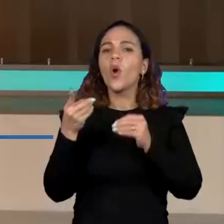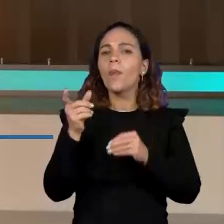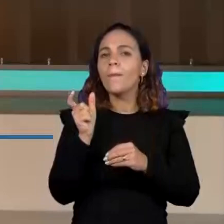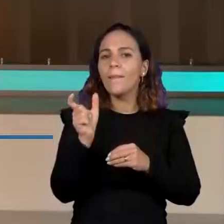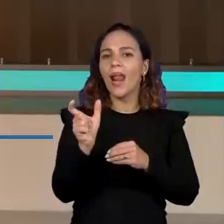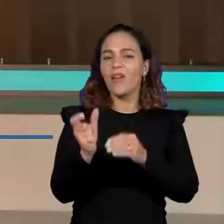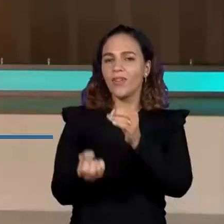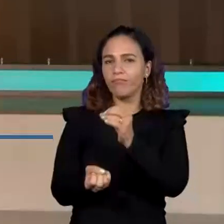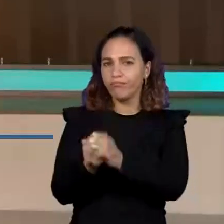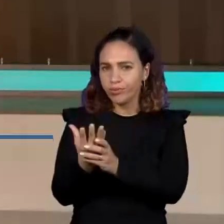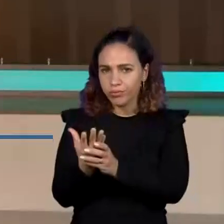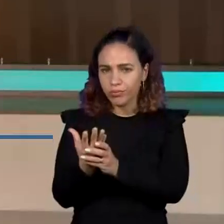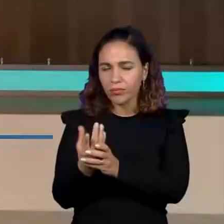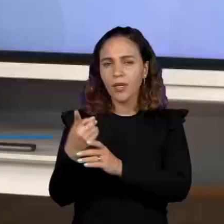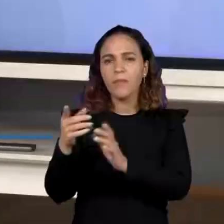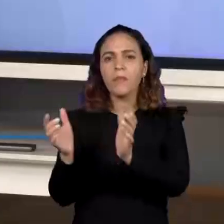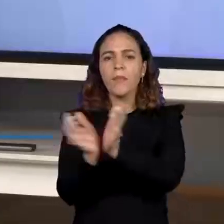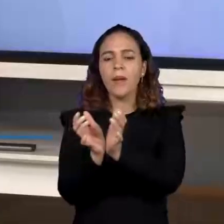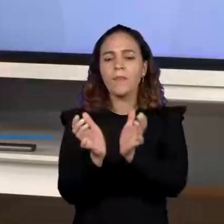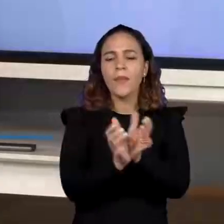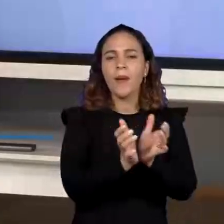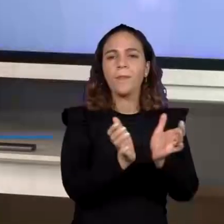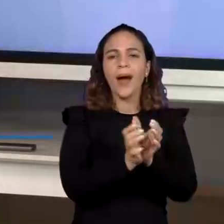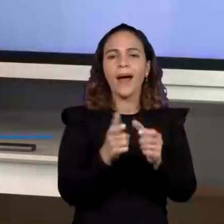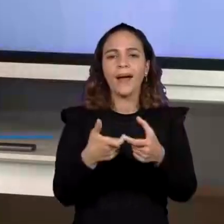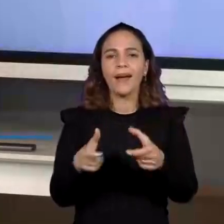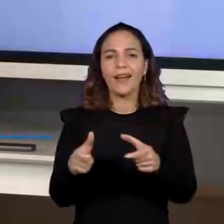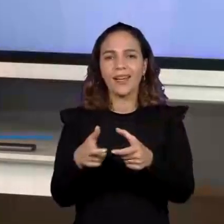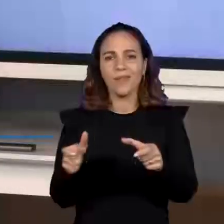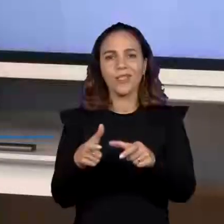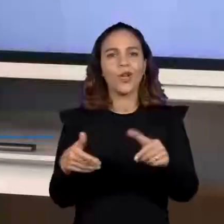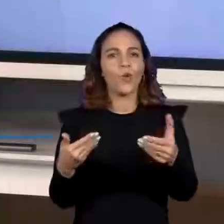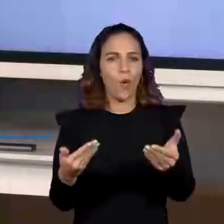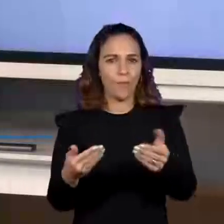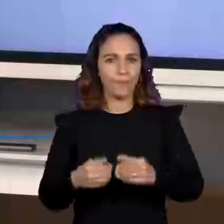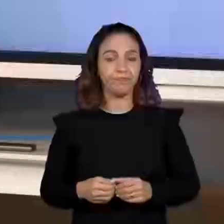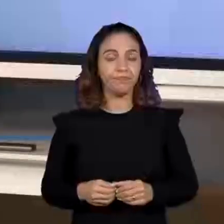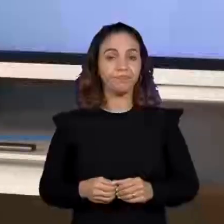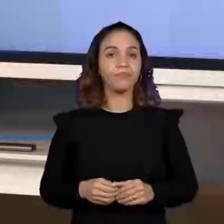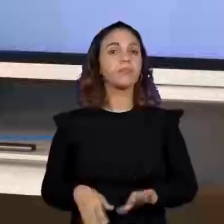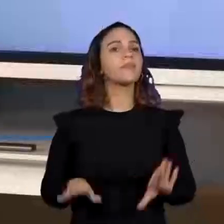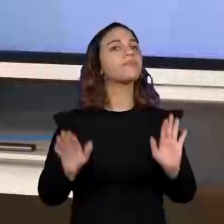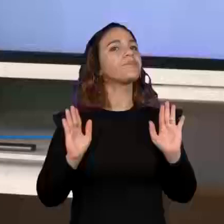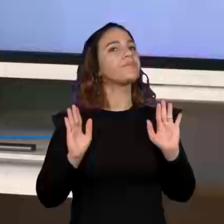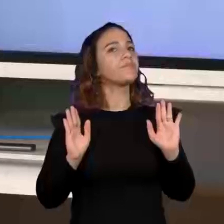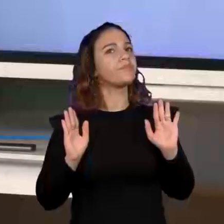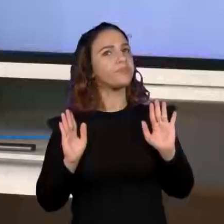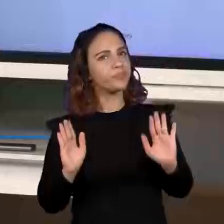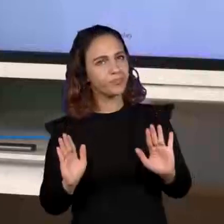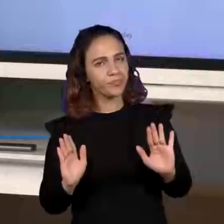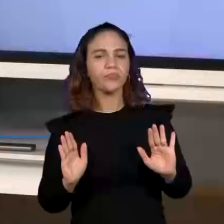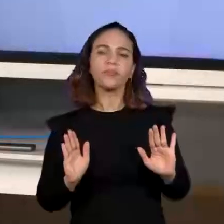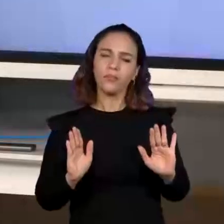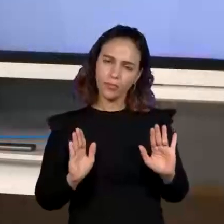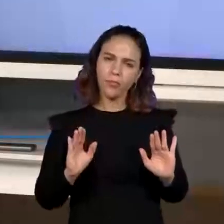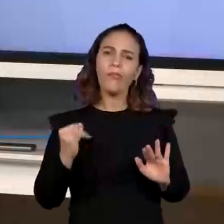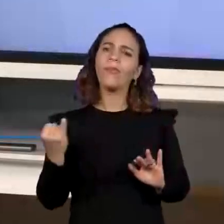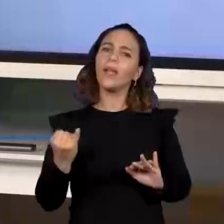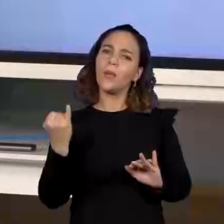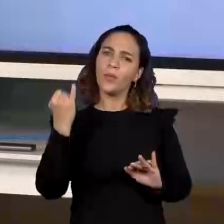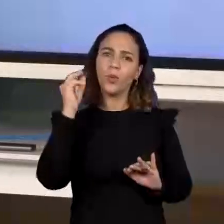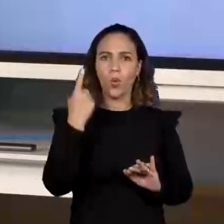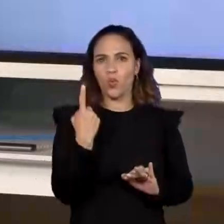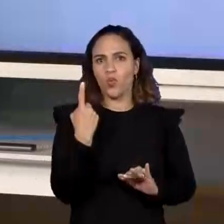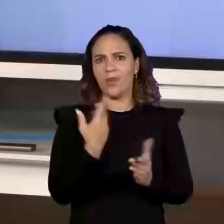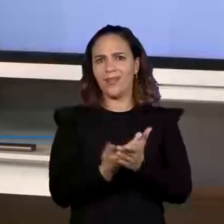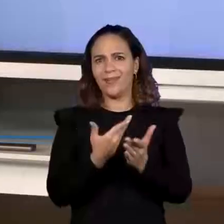ela pertence. Agora, vem cá. Para sabermos disso, não é necessário mais de uma